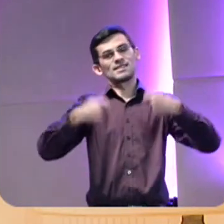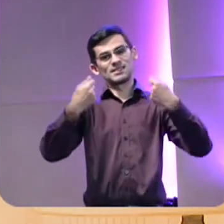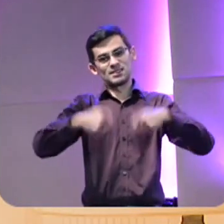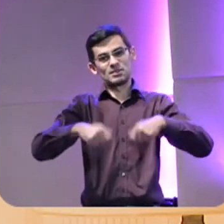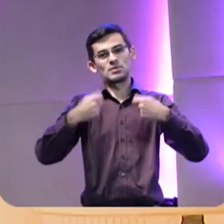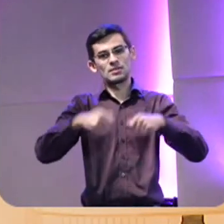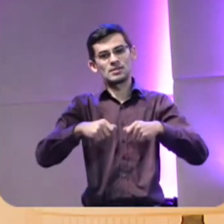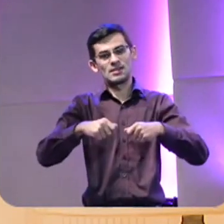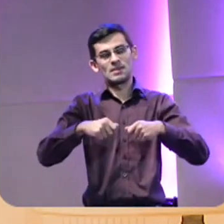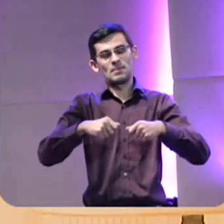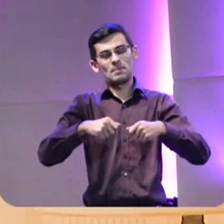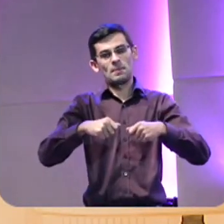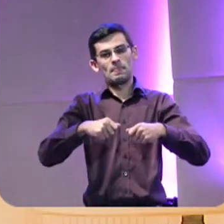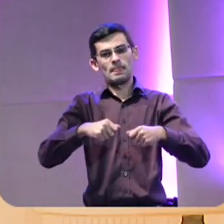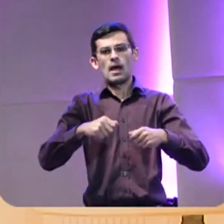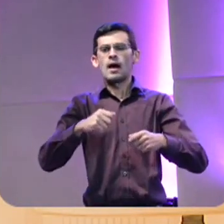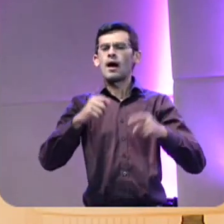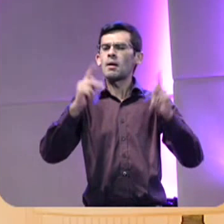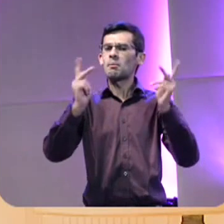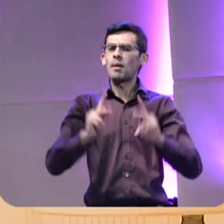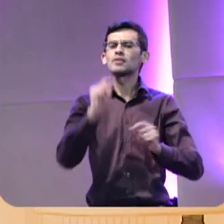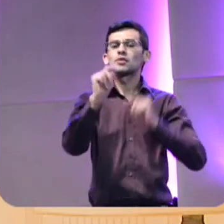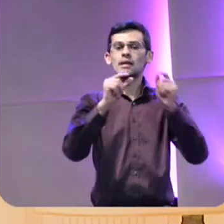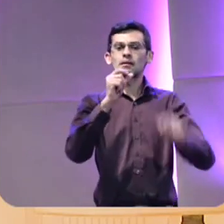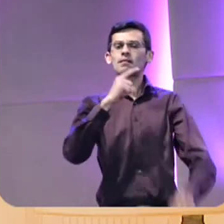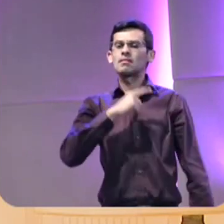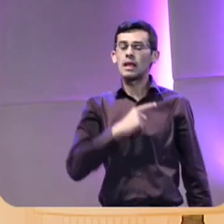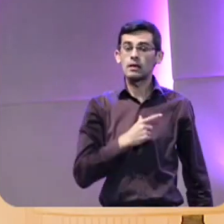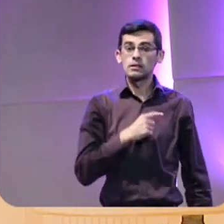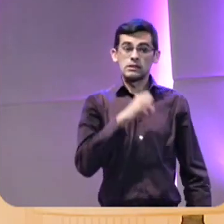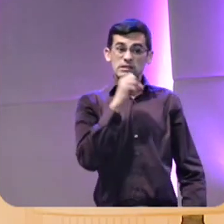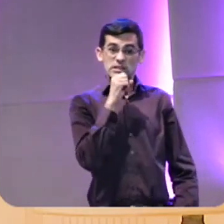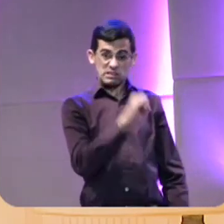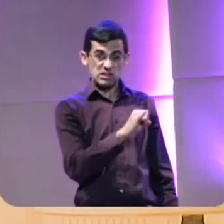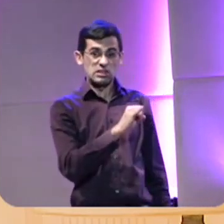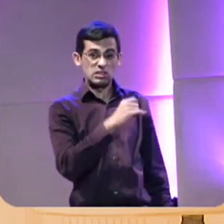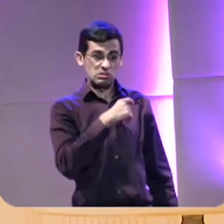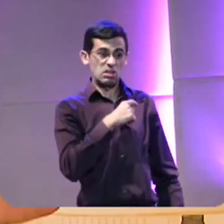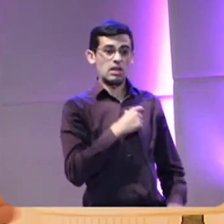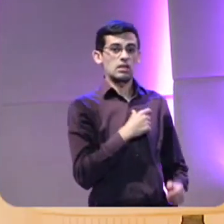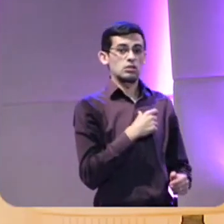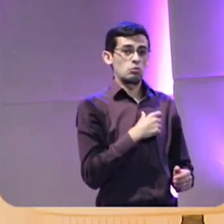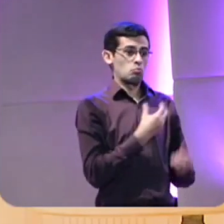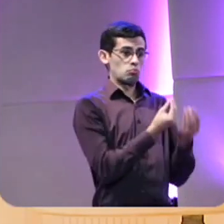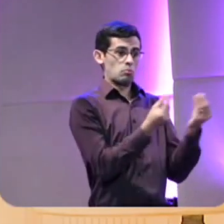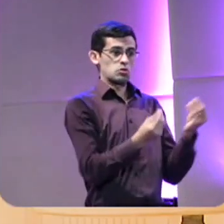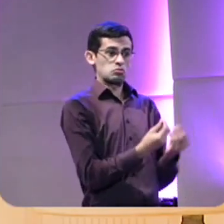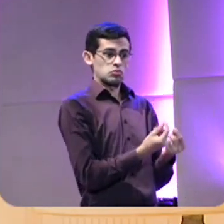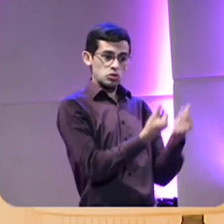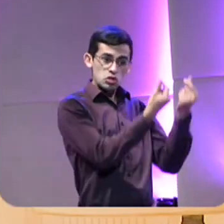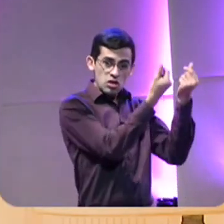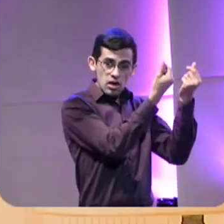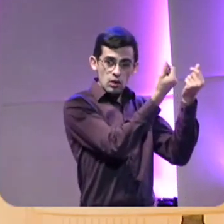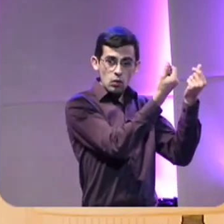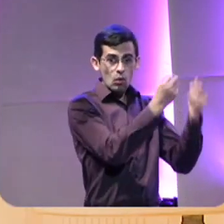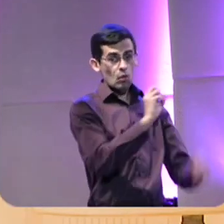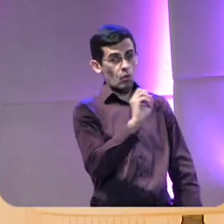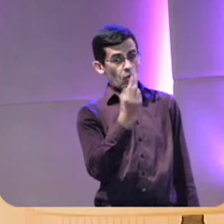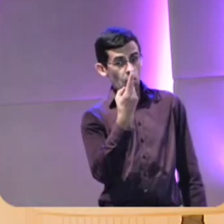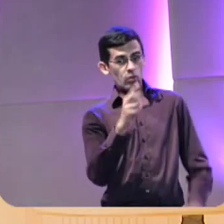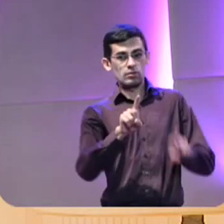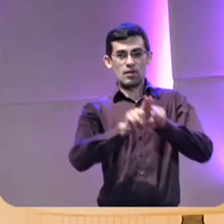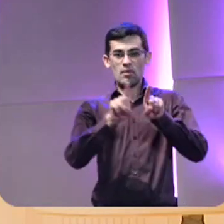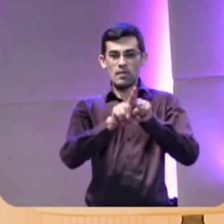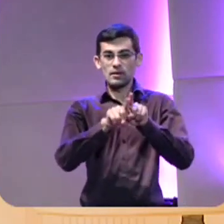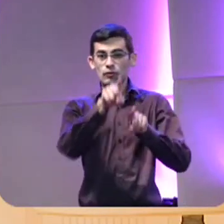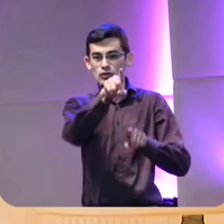é a paz que você teria porque você tem uma carteira de clientes muito boa, ou quem